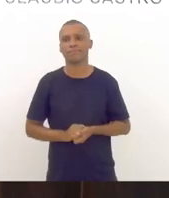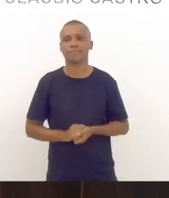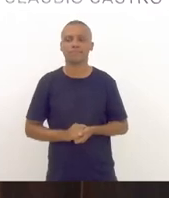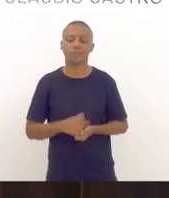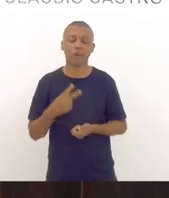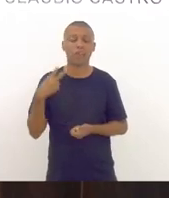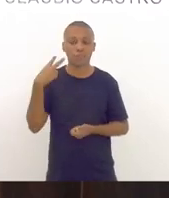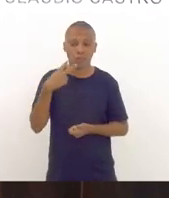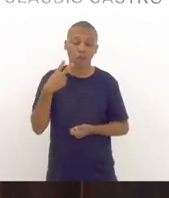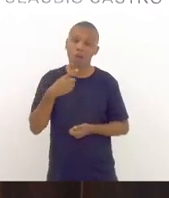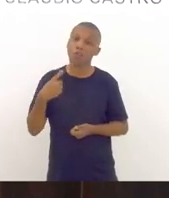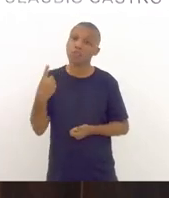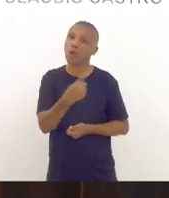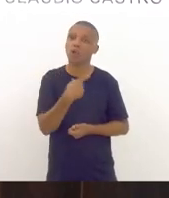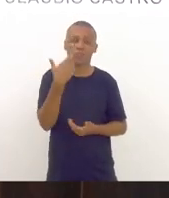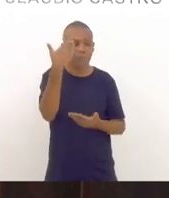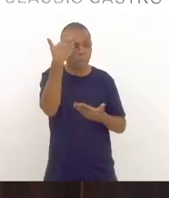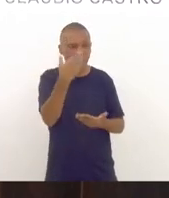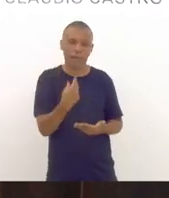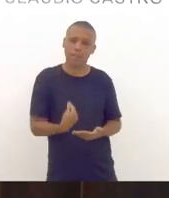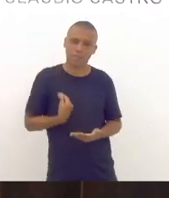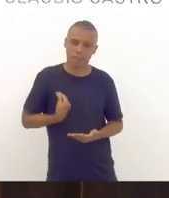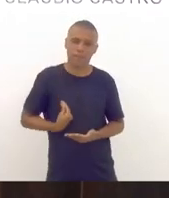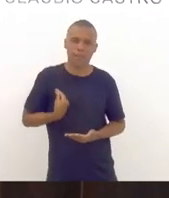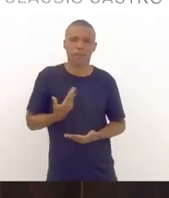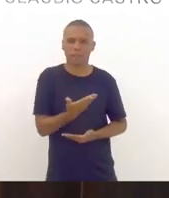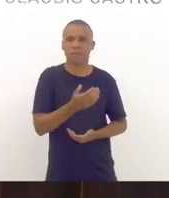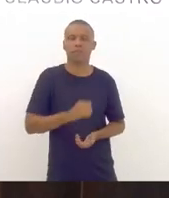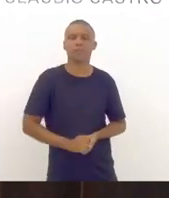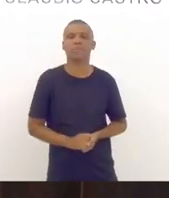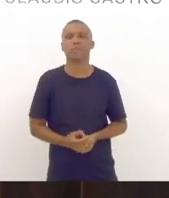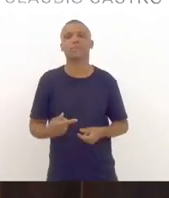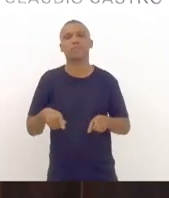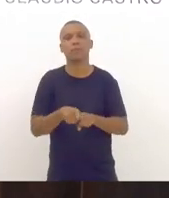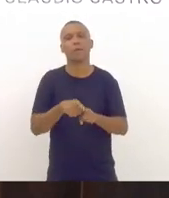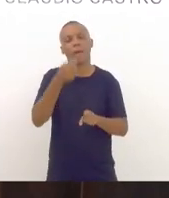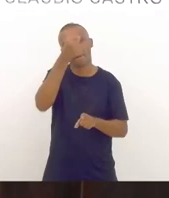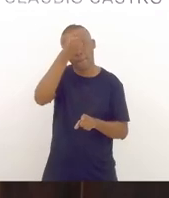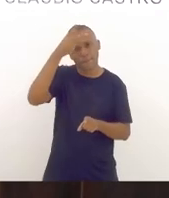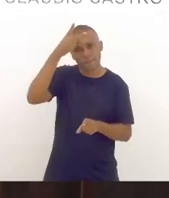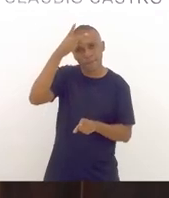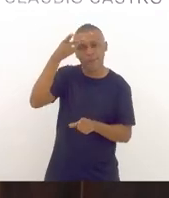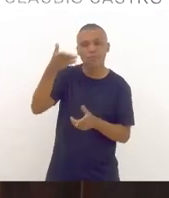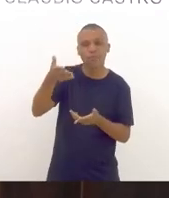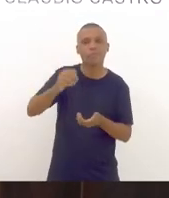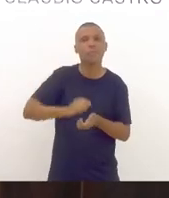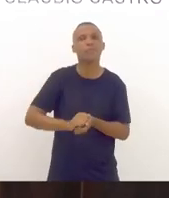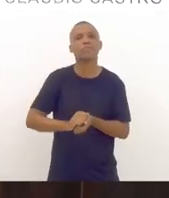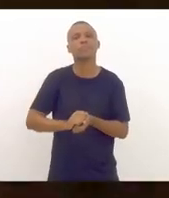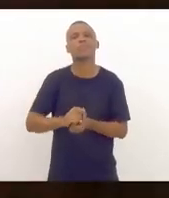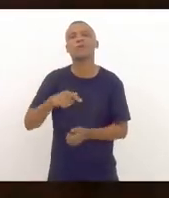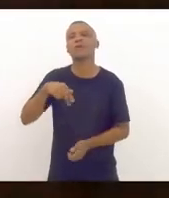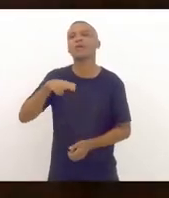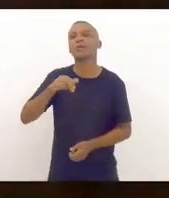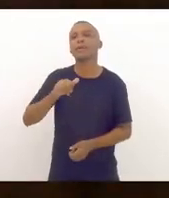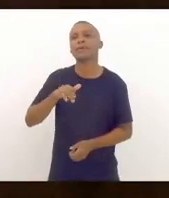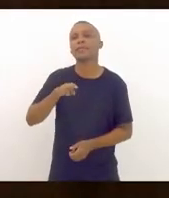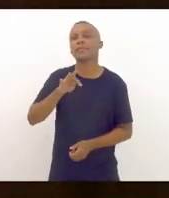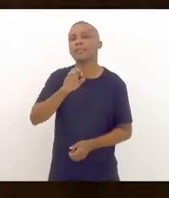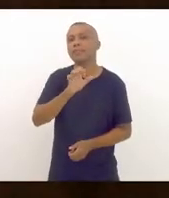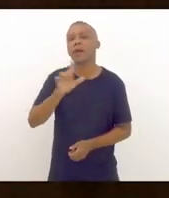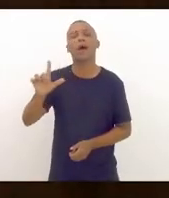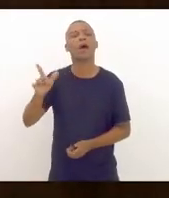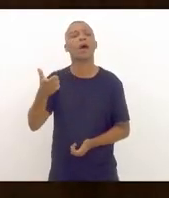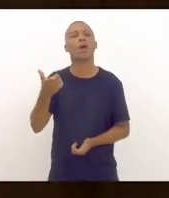nosso vereador, obrigado, tá, pela presença. Obrigado também aos prefeitos, obrigado Quintal, obrigado